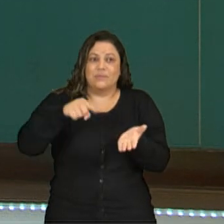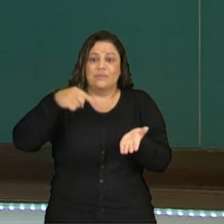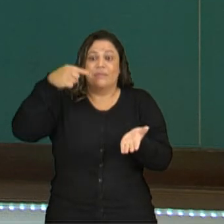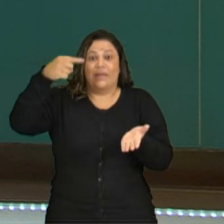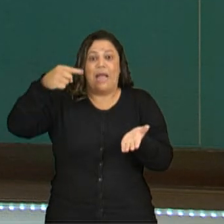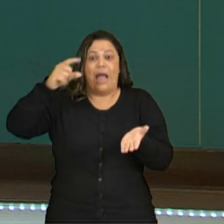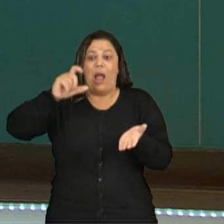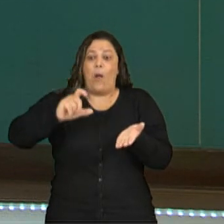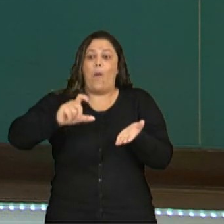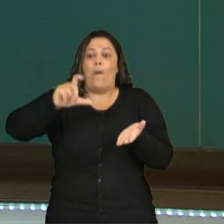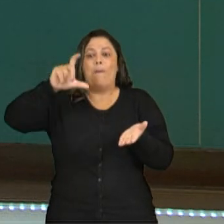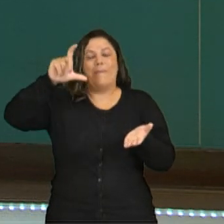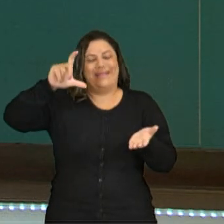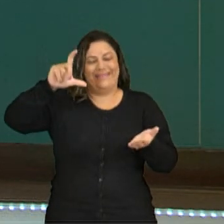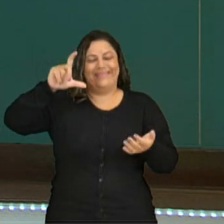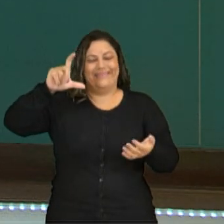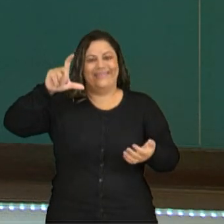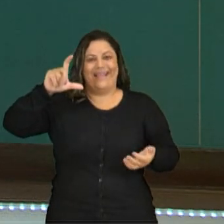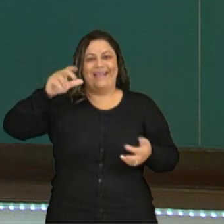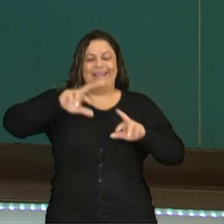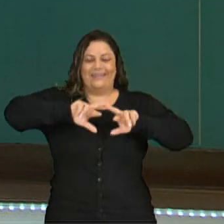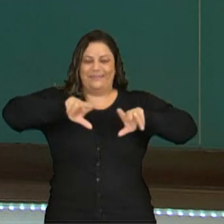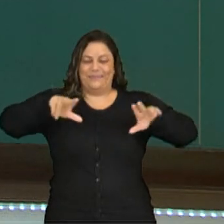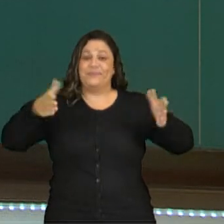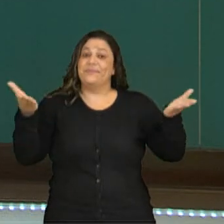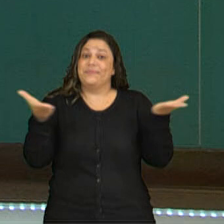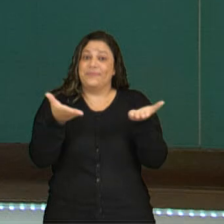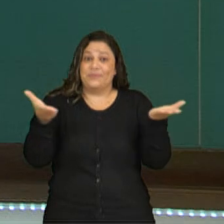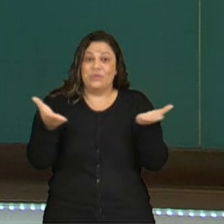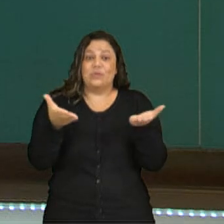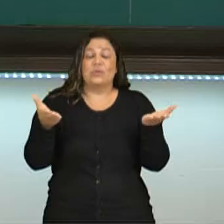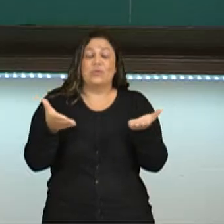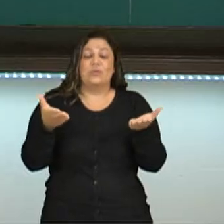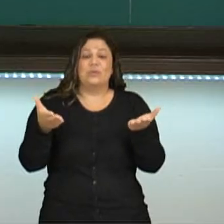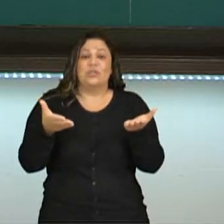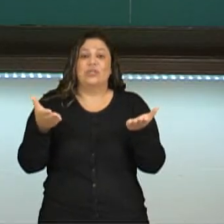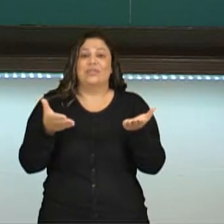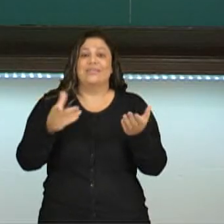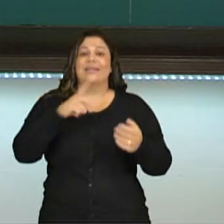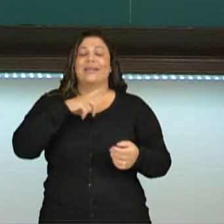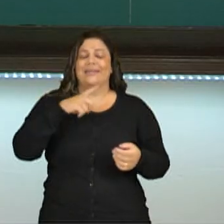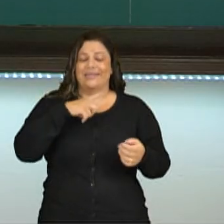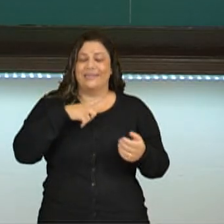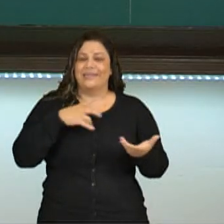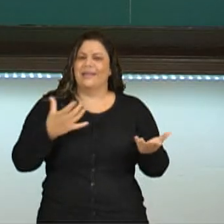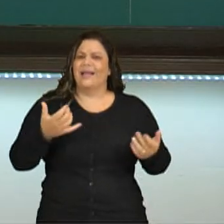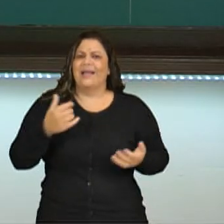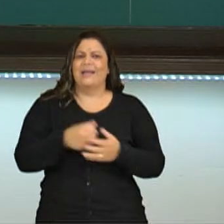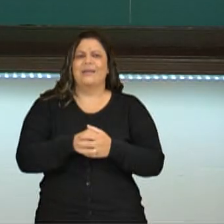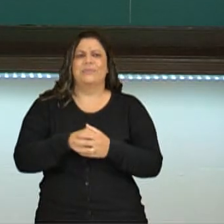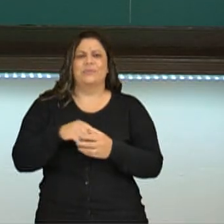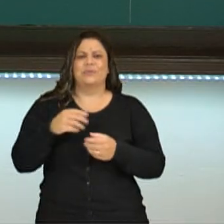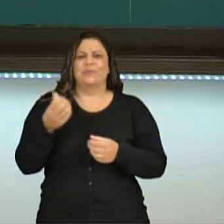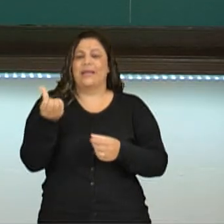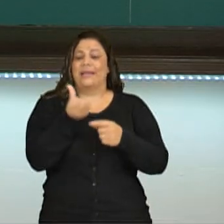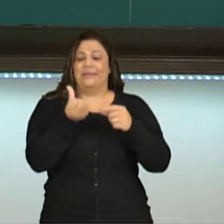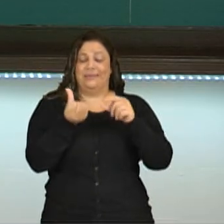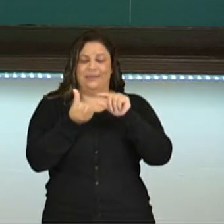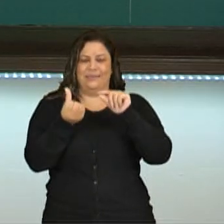smartphone começou a aumentar. E hoje nós já temos smartphones com 6,5 polegadas,